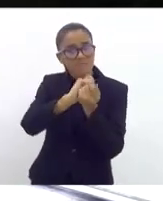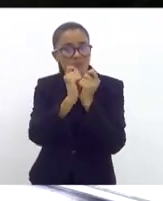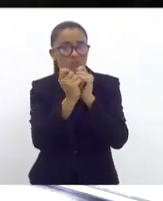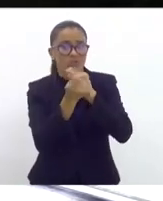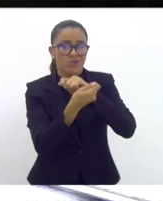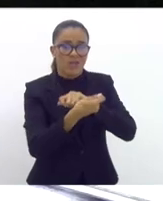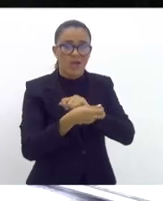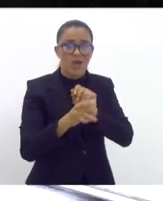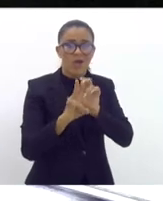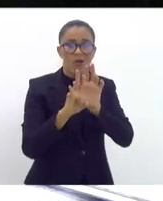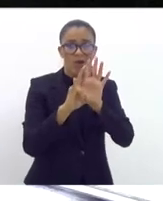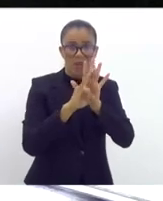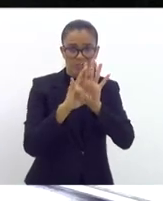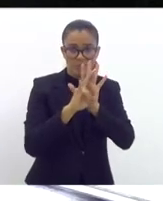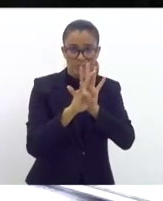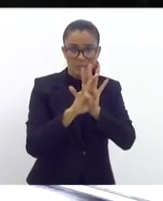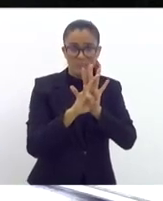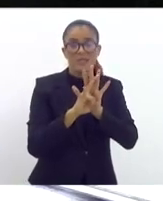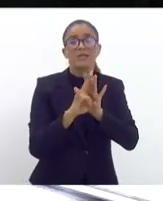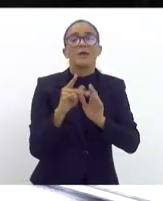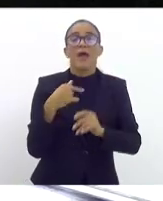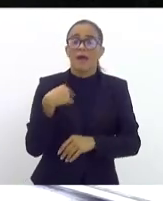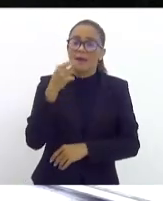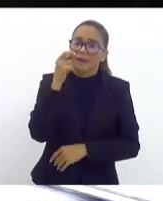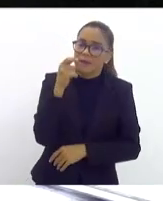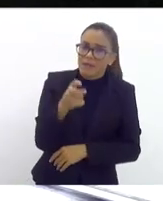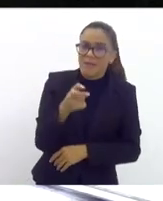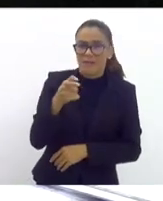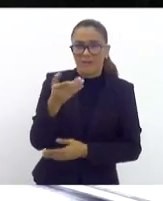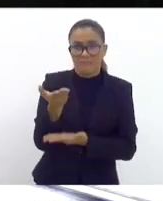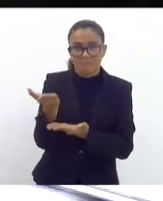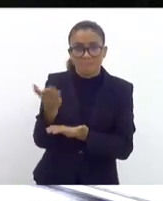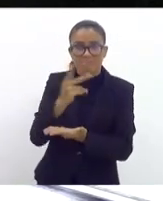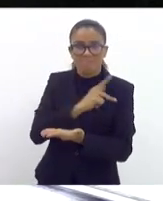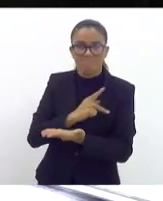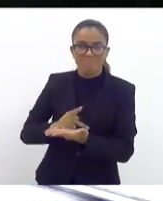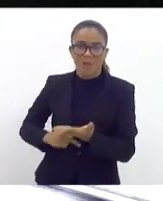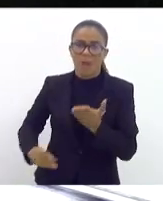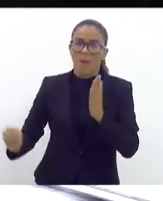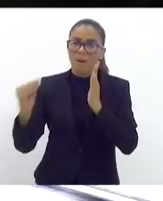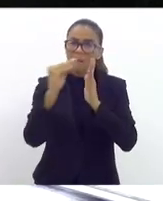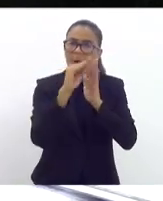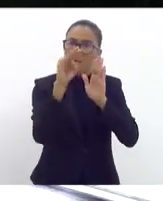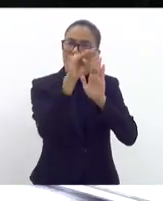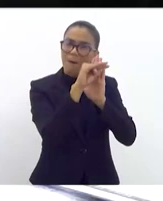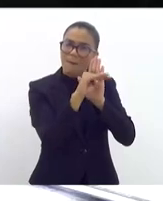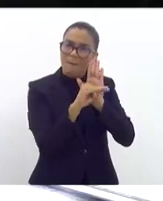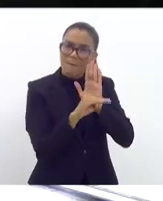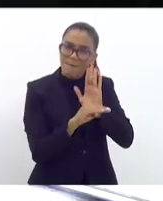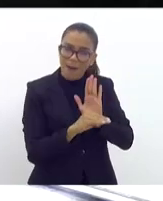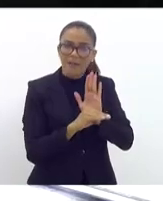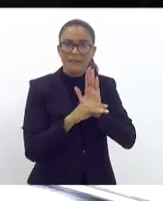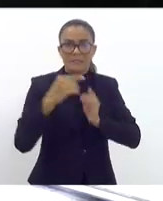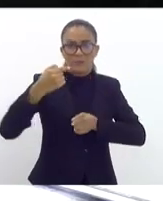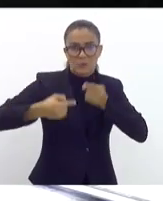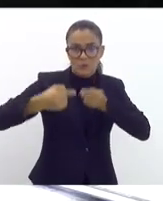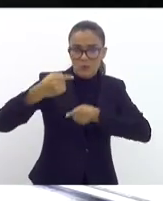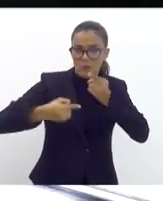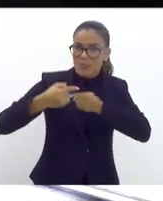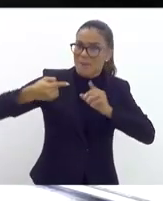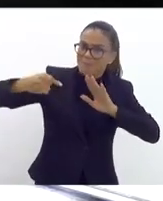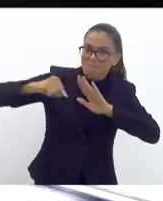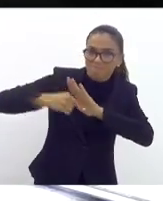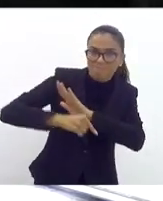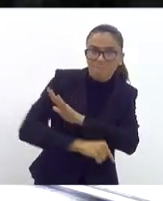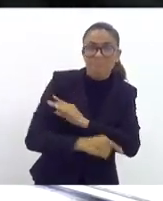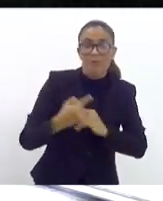Regimento Interno era interessante que vossa excelência pautasse para a gente trazer aqui esse debate forma profundo